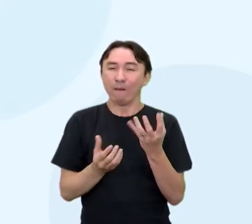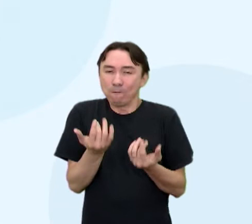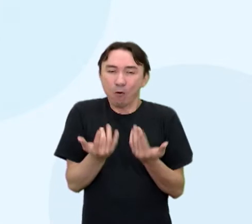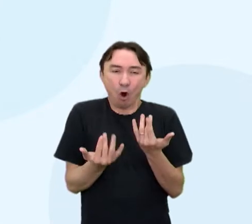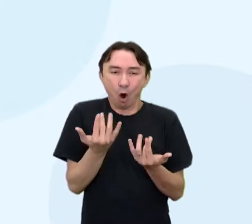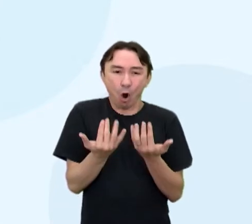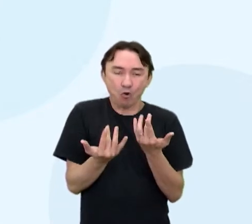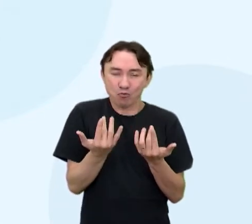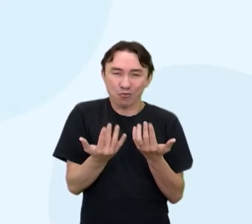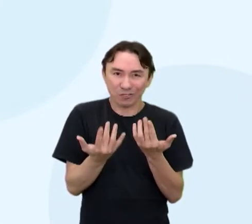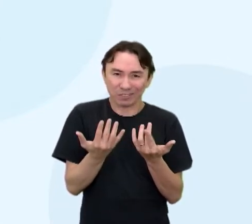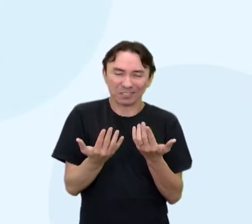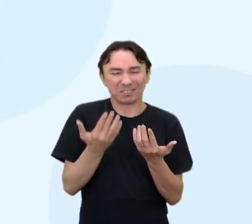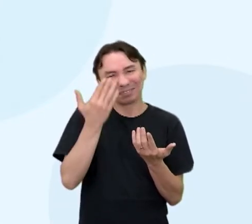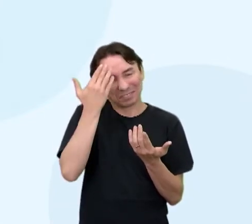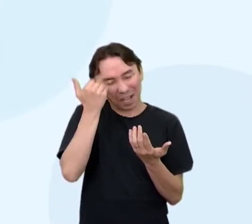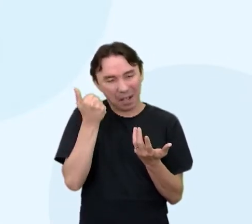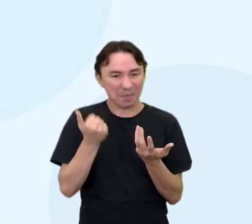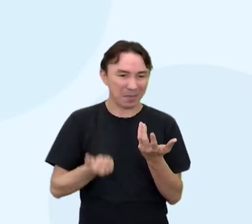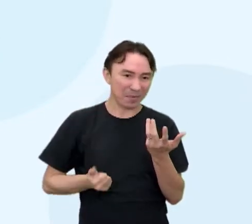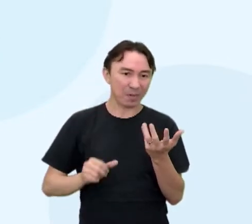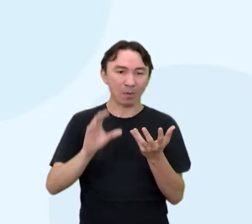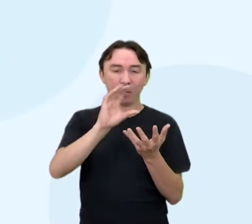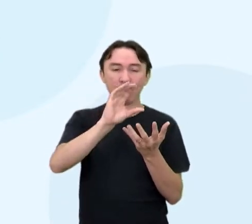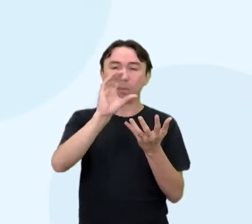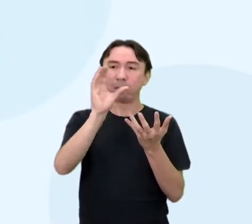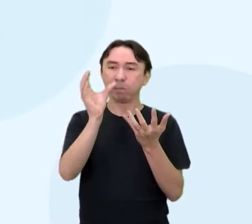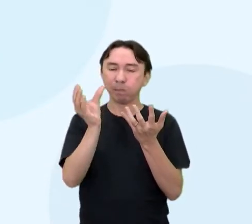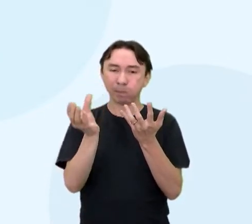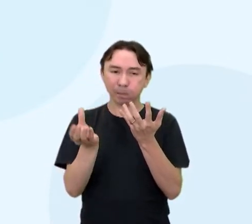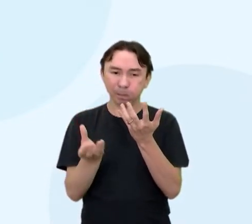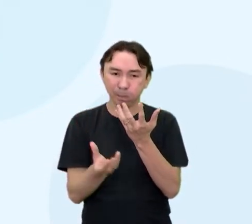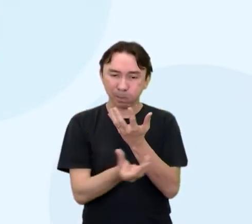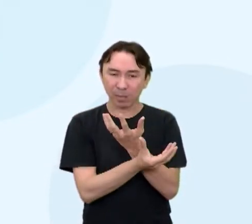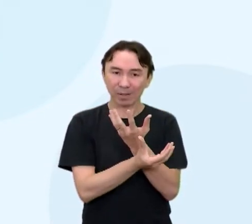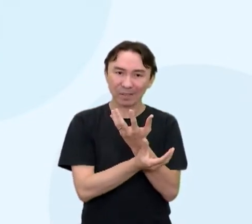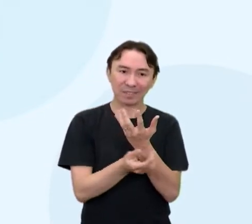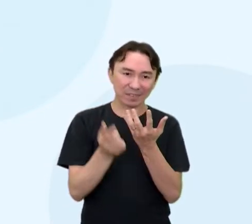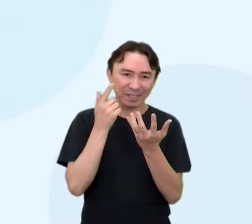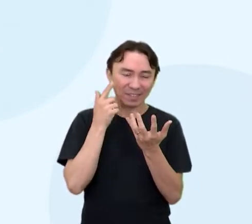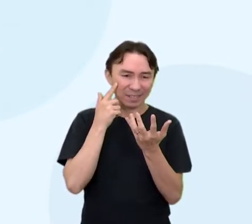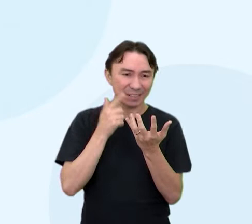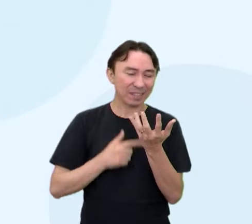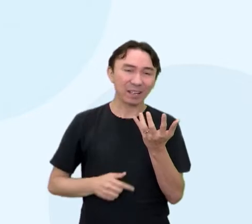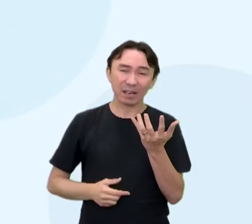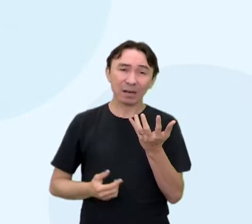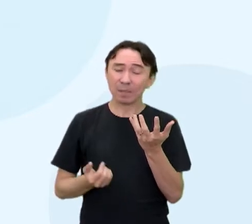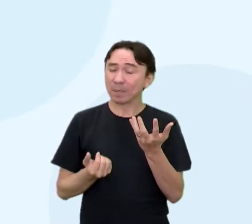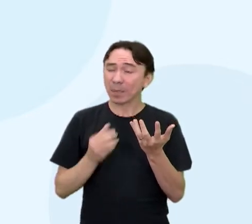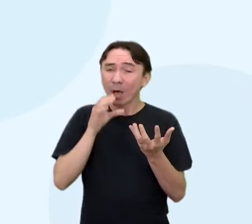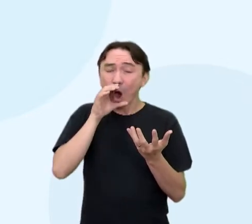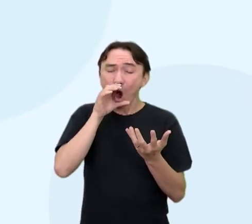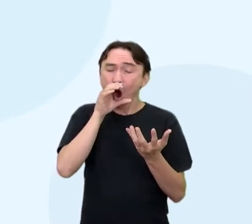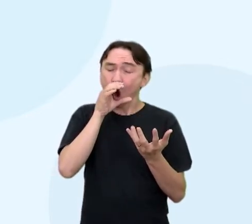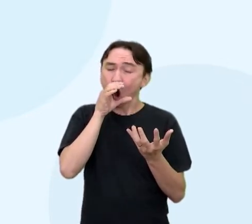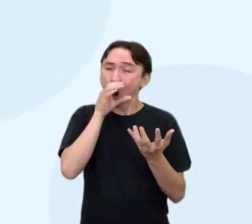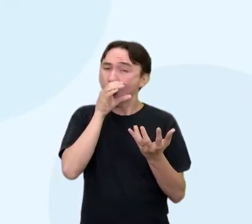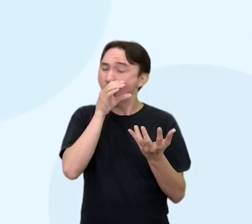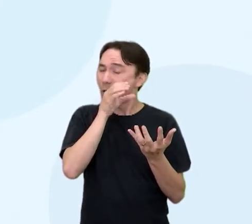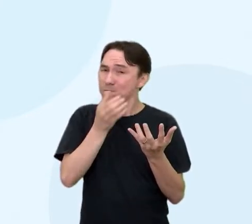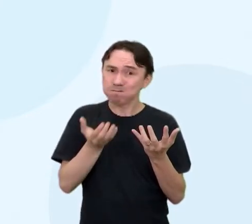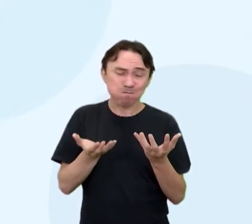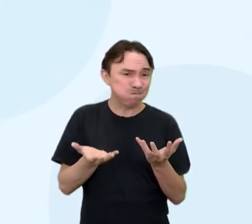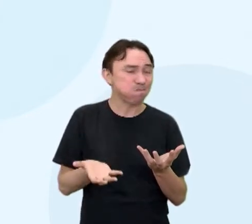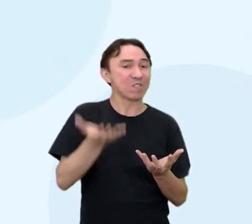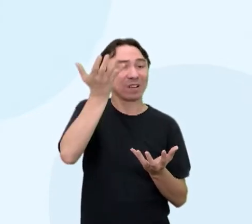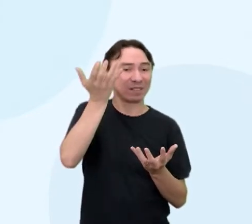que o manto ele está aí, né, numa circular, né, porque a temperatura é extremamente elevada, né? O manto